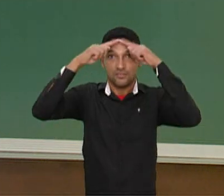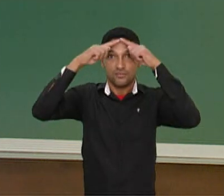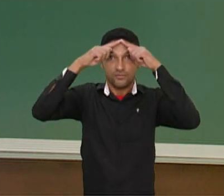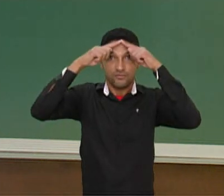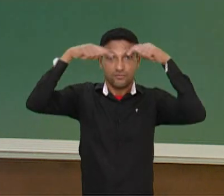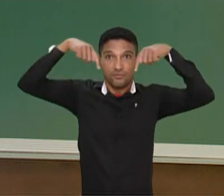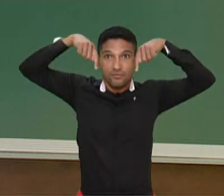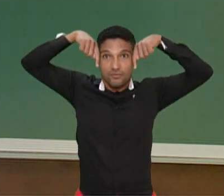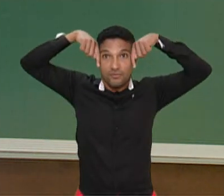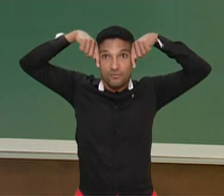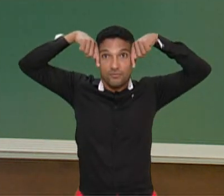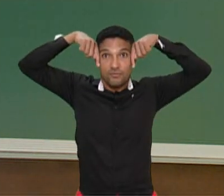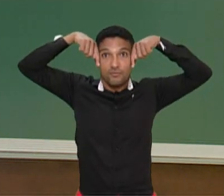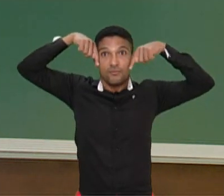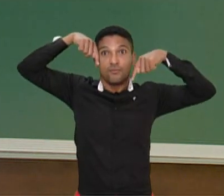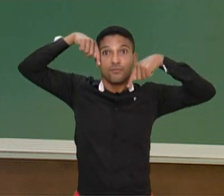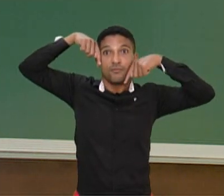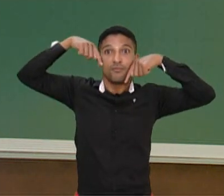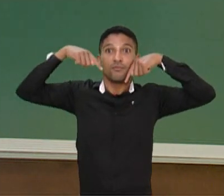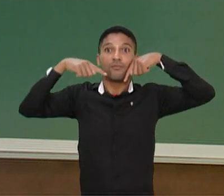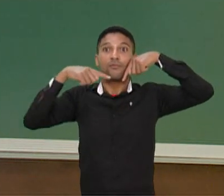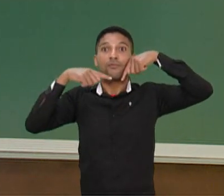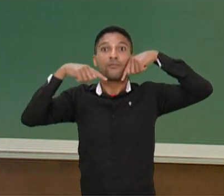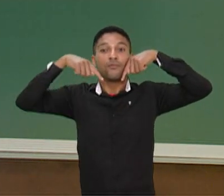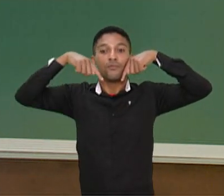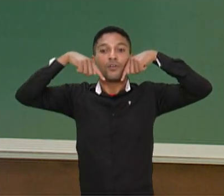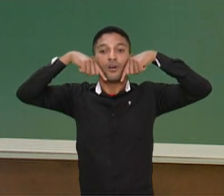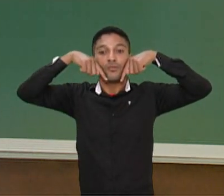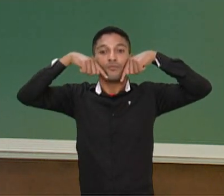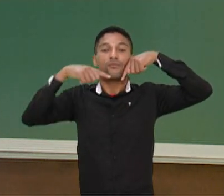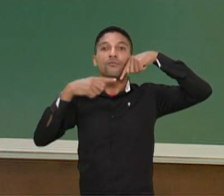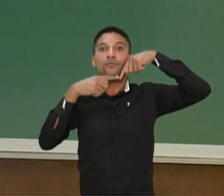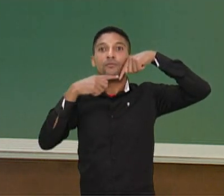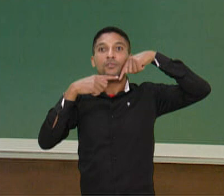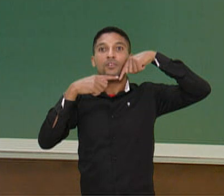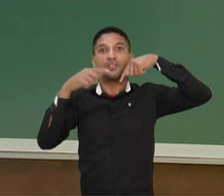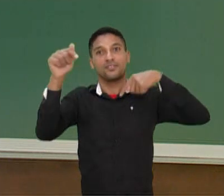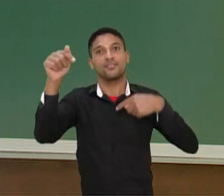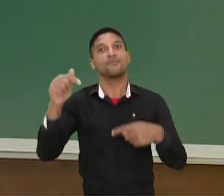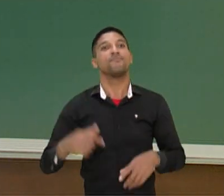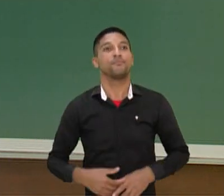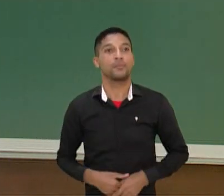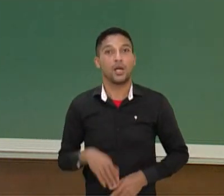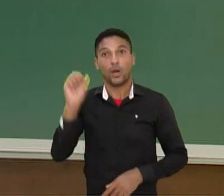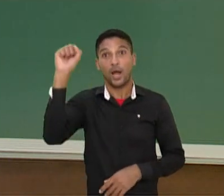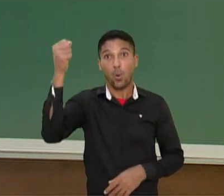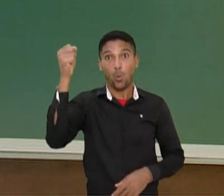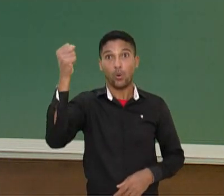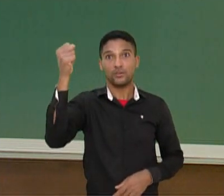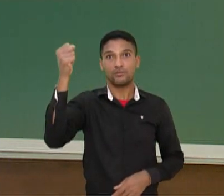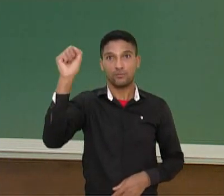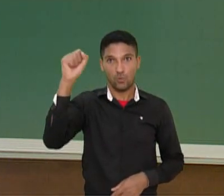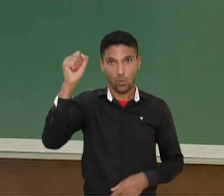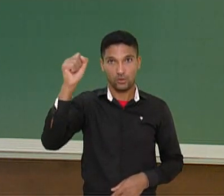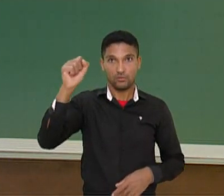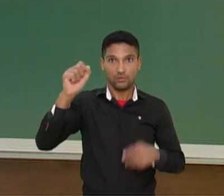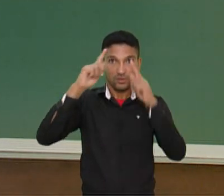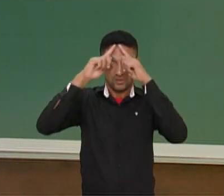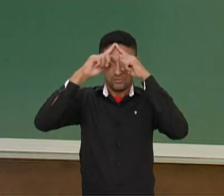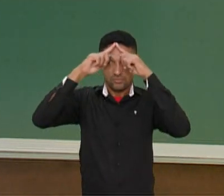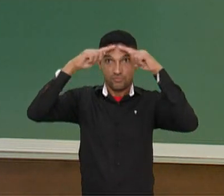Octógono é a figura com 8 lados. Quem gosta de UFC aí, de MMA, o pessoal luta dentro de